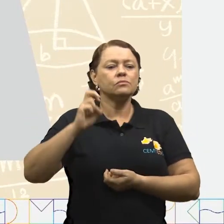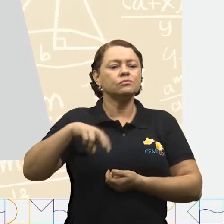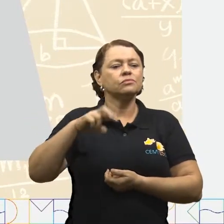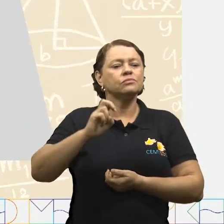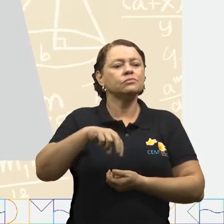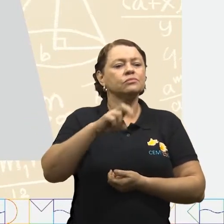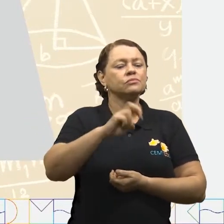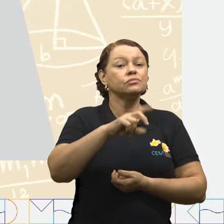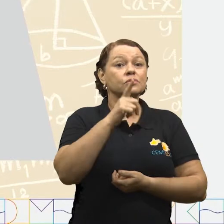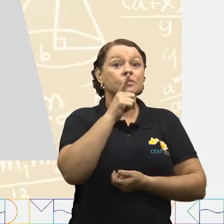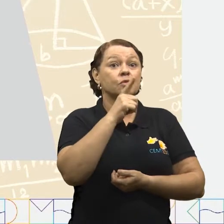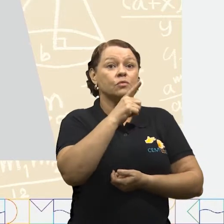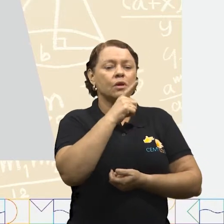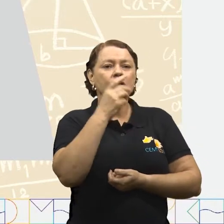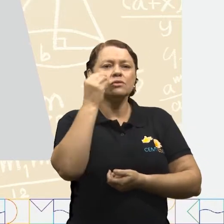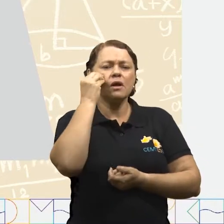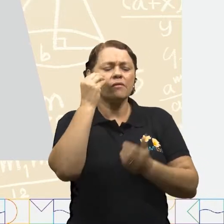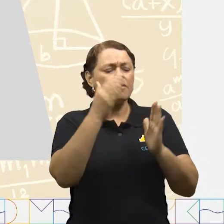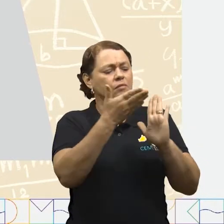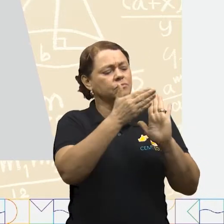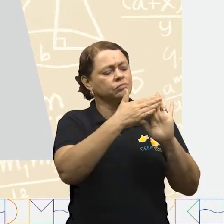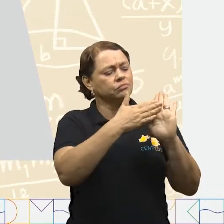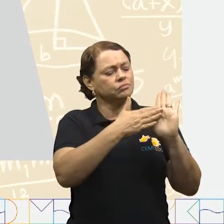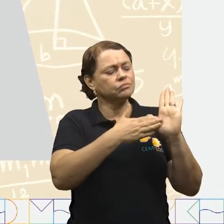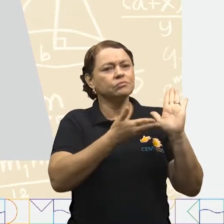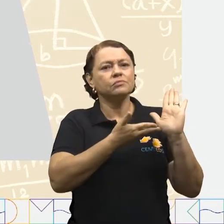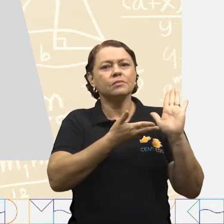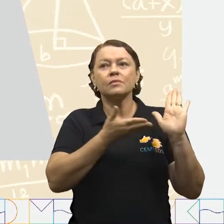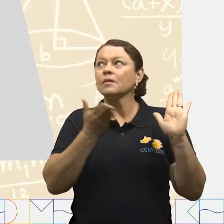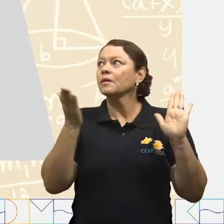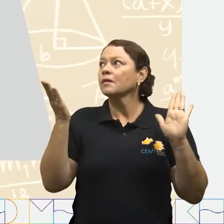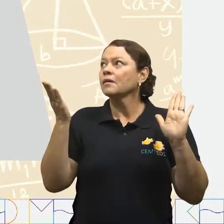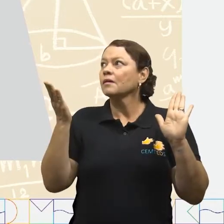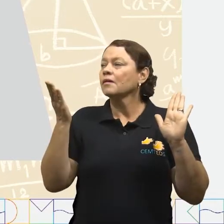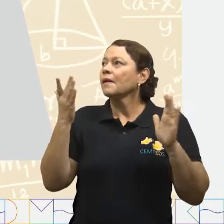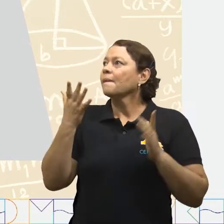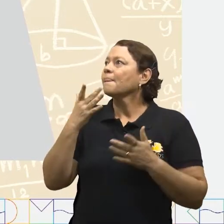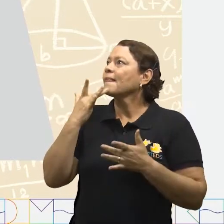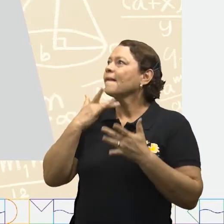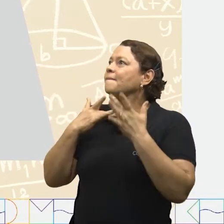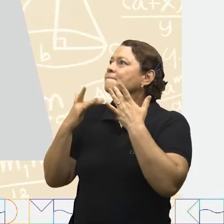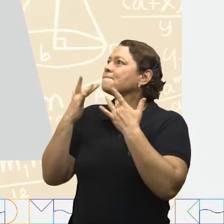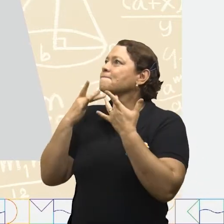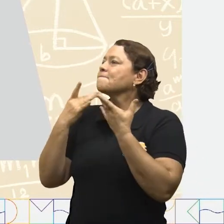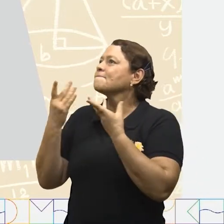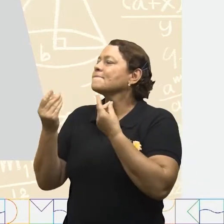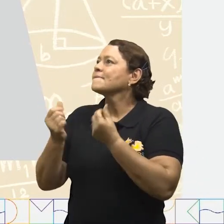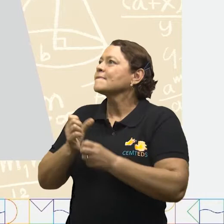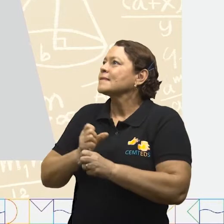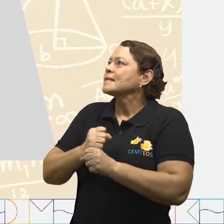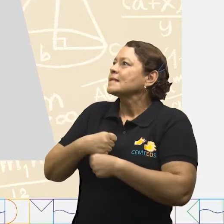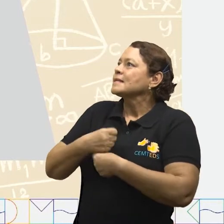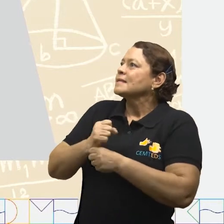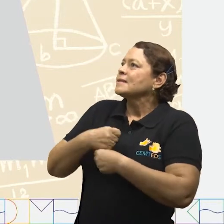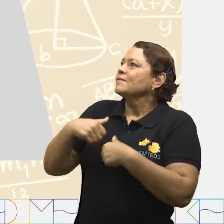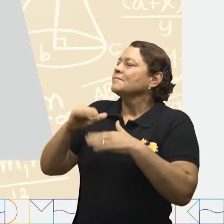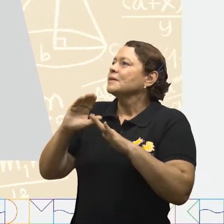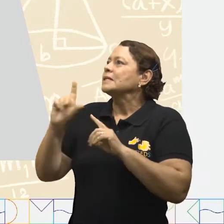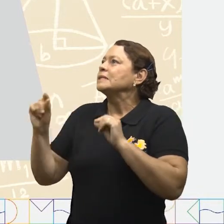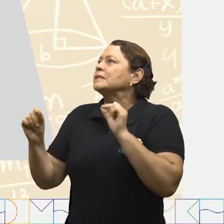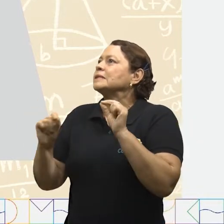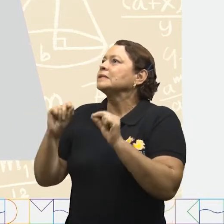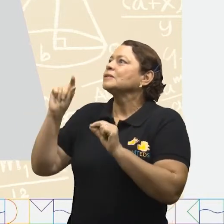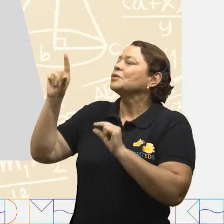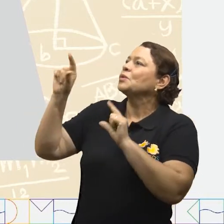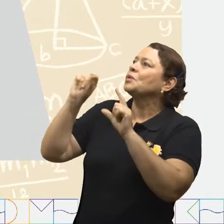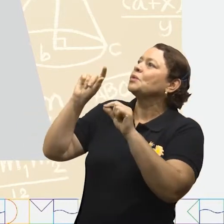olhando o cardápio vocês ficam com mais fome ainda mas ainda não sabe um que escolher pois há diversas